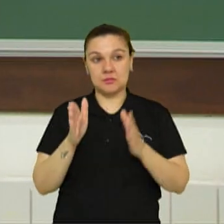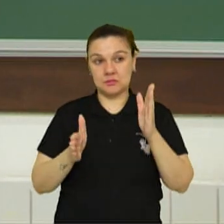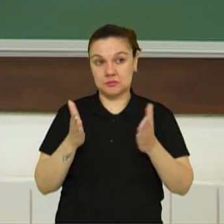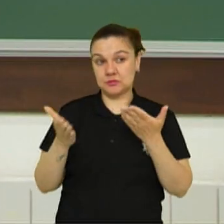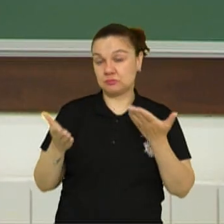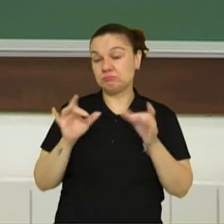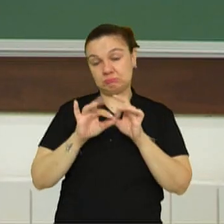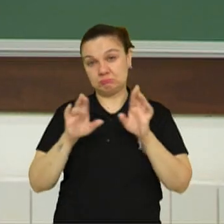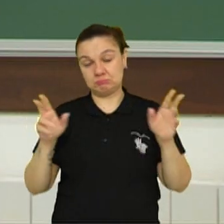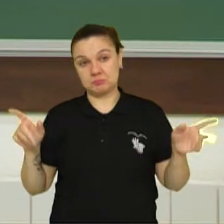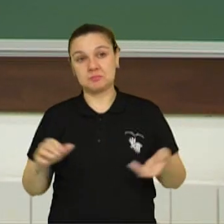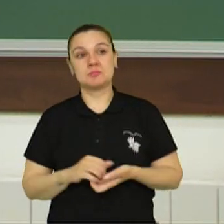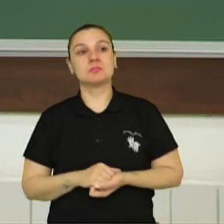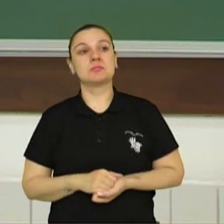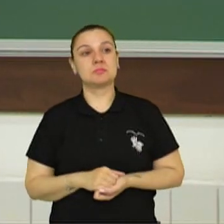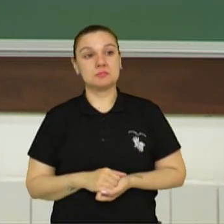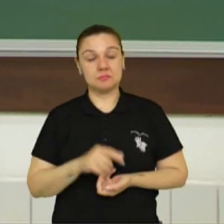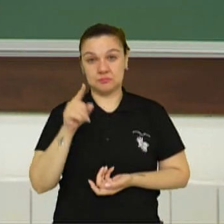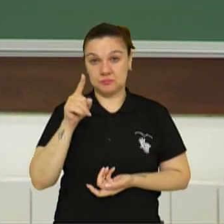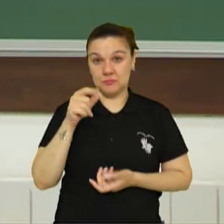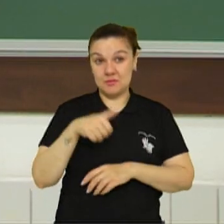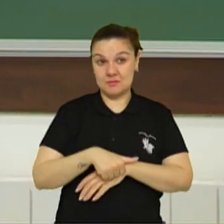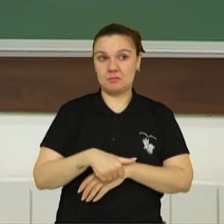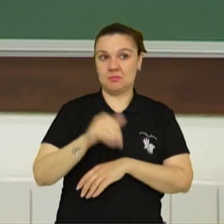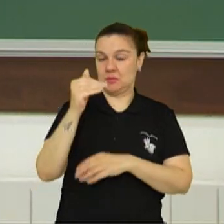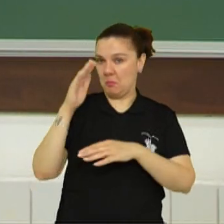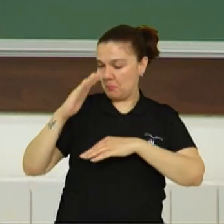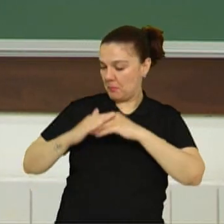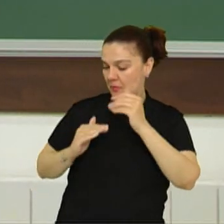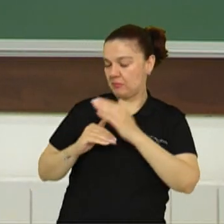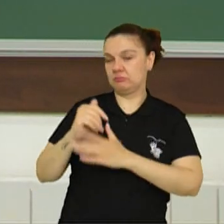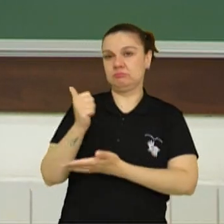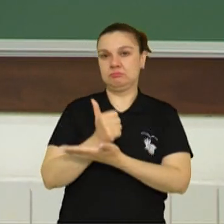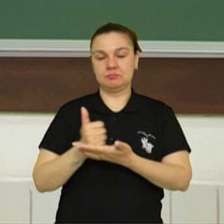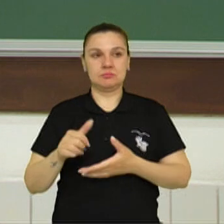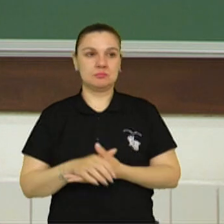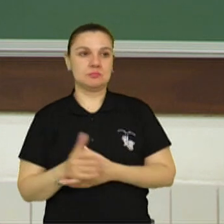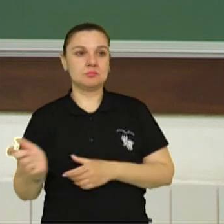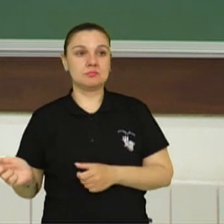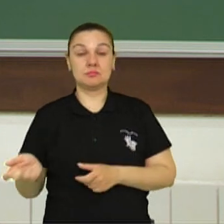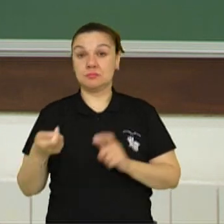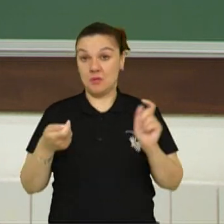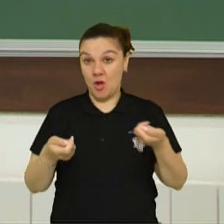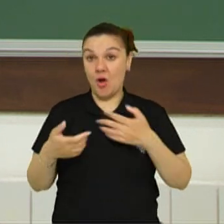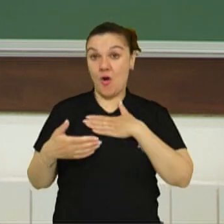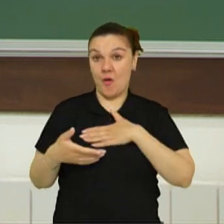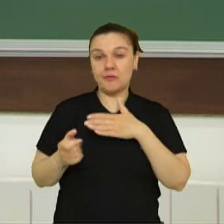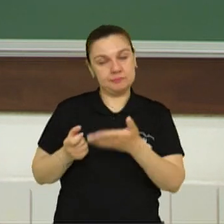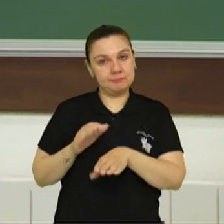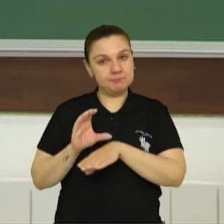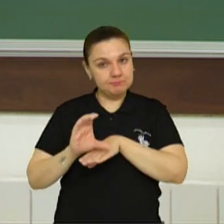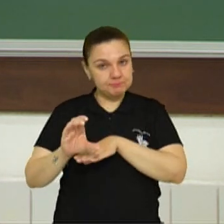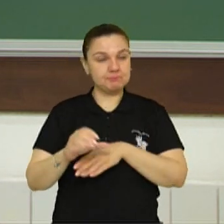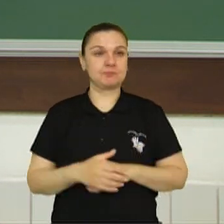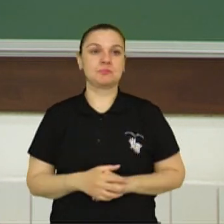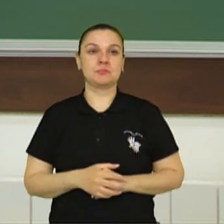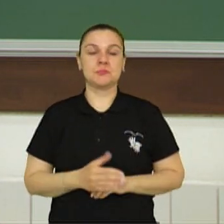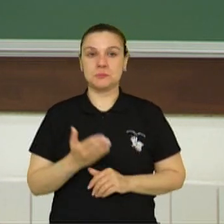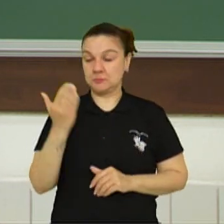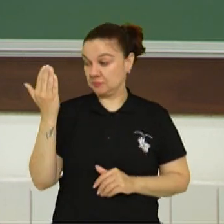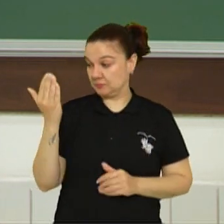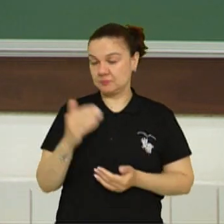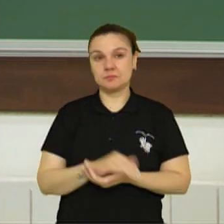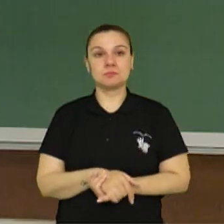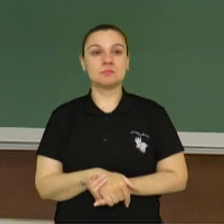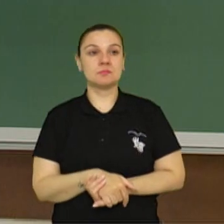uma maneira. Então isso a gente está falando de alto nível, tá? Ou de jogadores que gostam do tênis e querem investir nesse esporte. Então ela vem geralmente